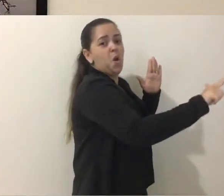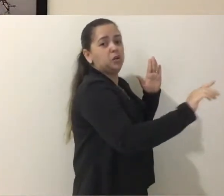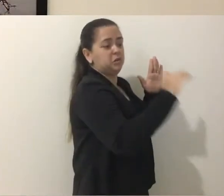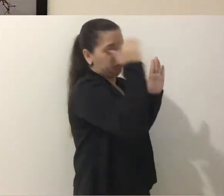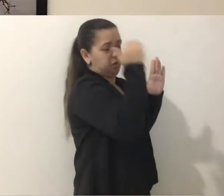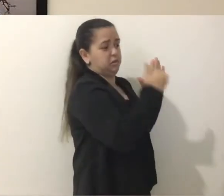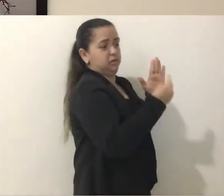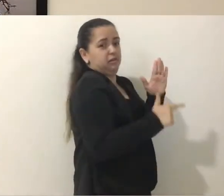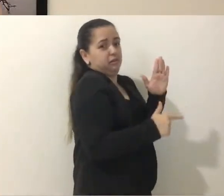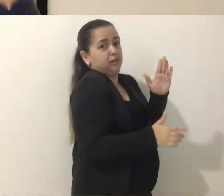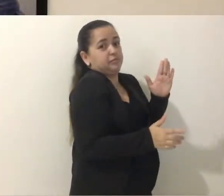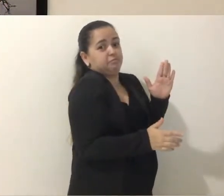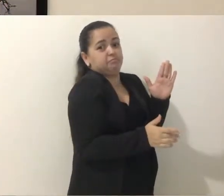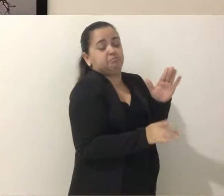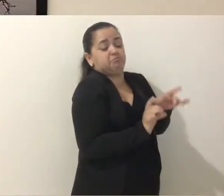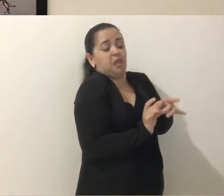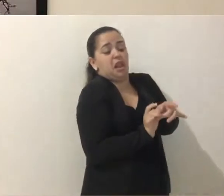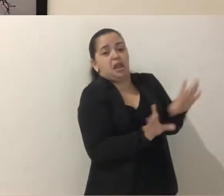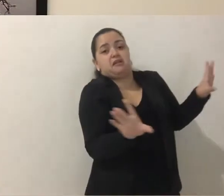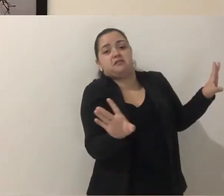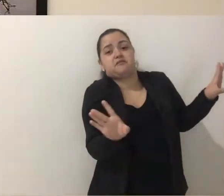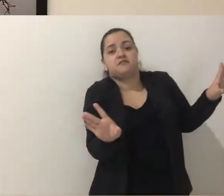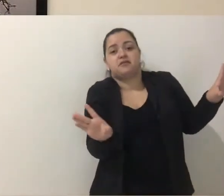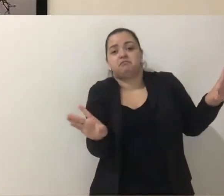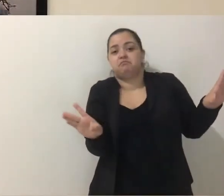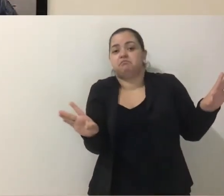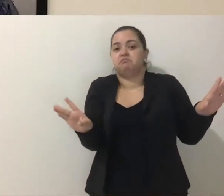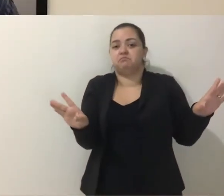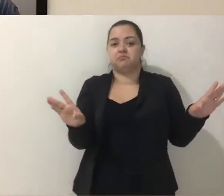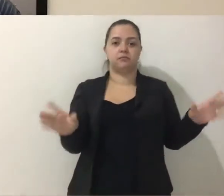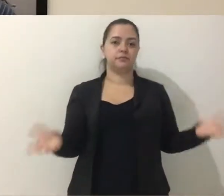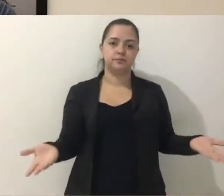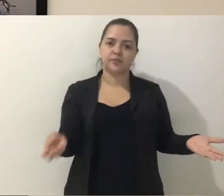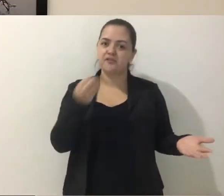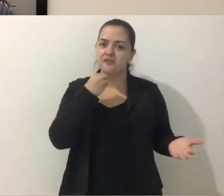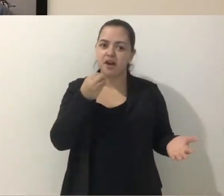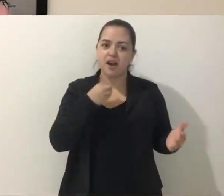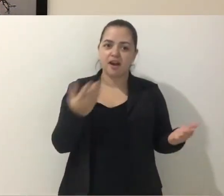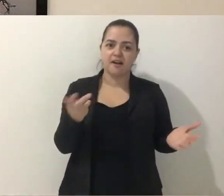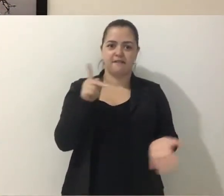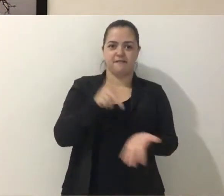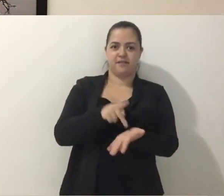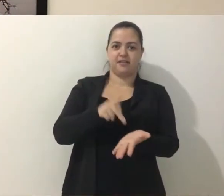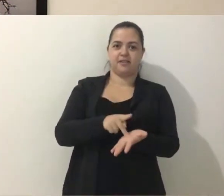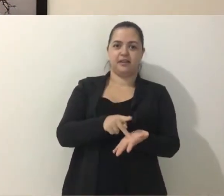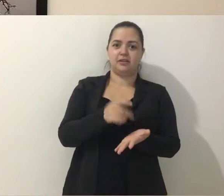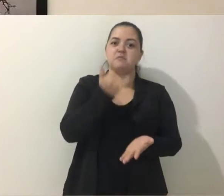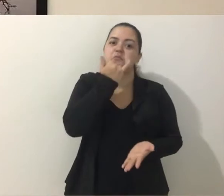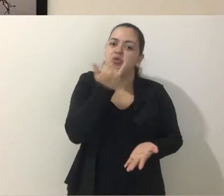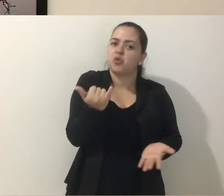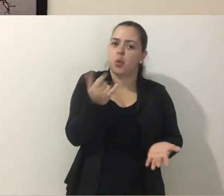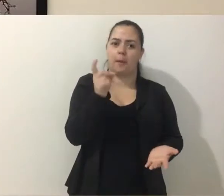se esquivando isso, estavam enfraquecendo a verdade e eles estavam usando, na verdade, essa situação como desculpa para a